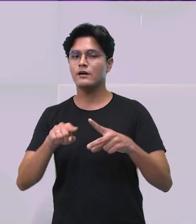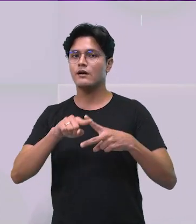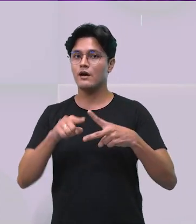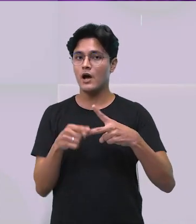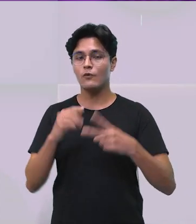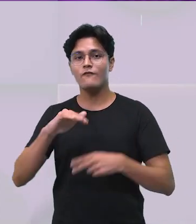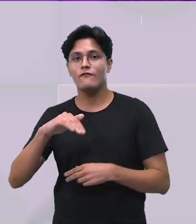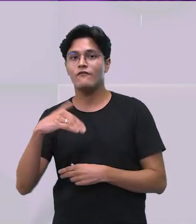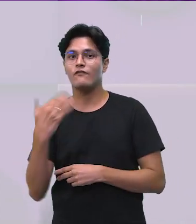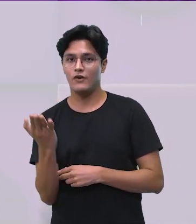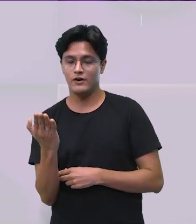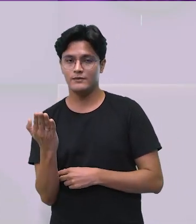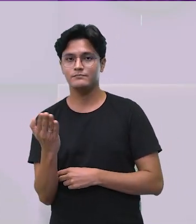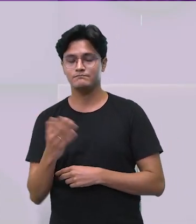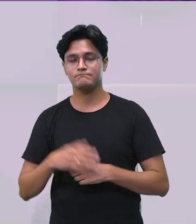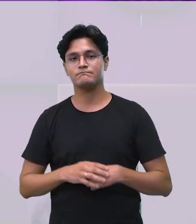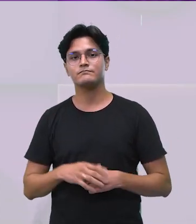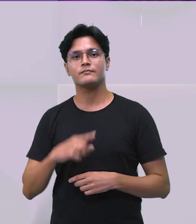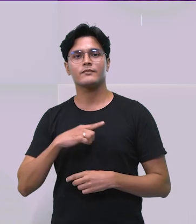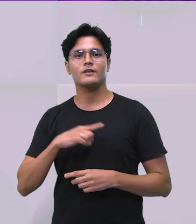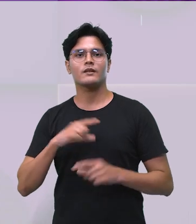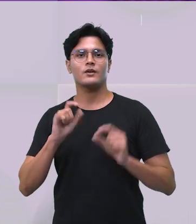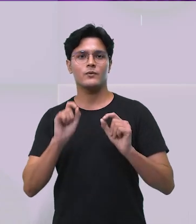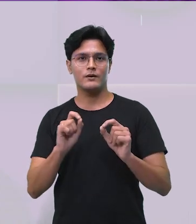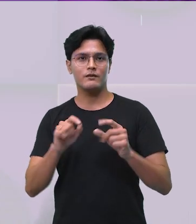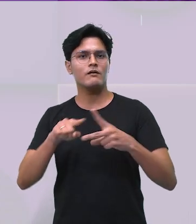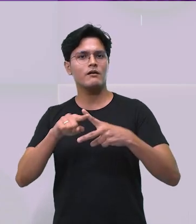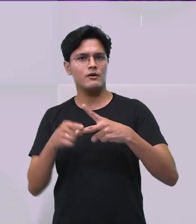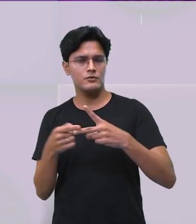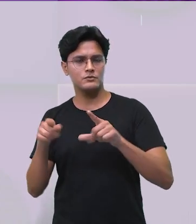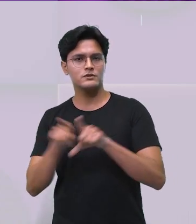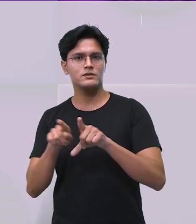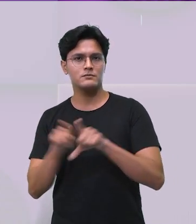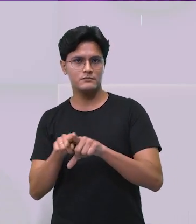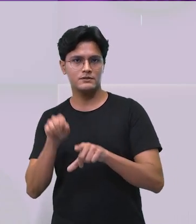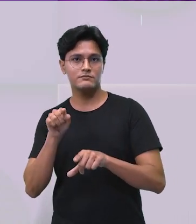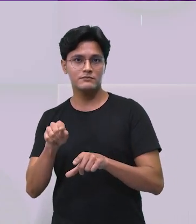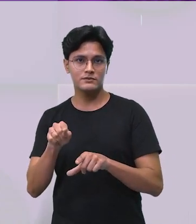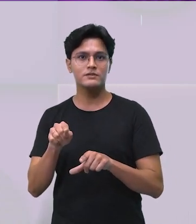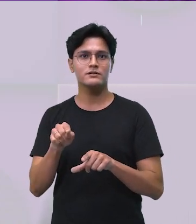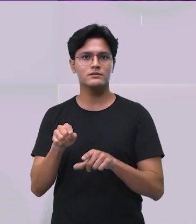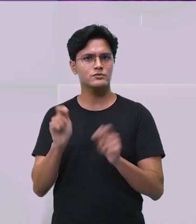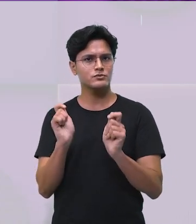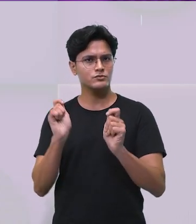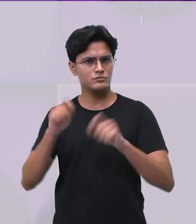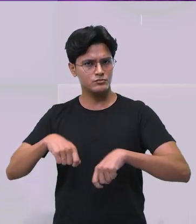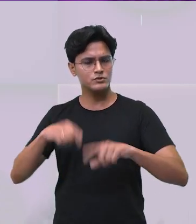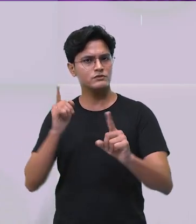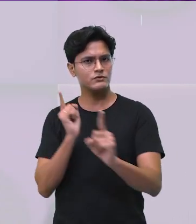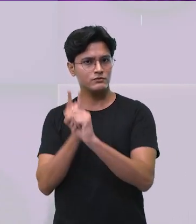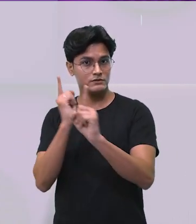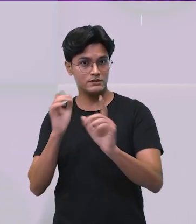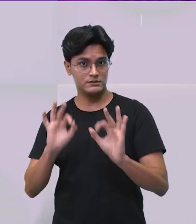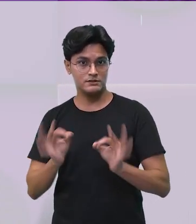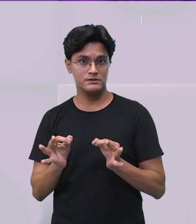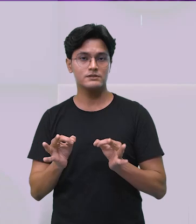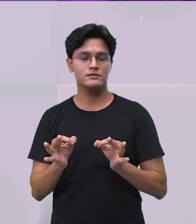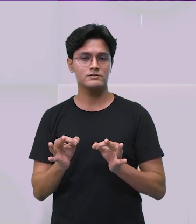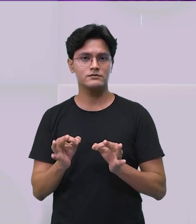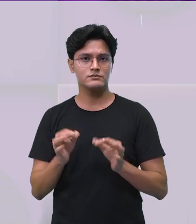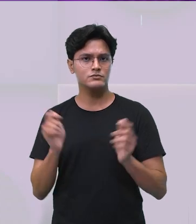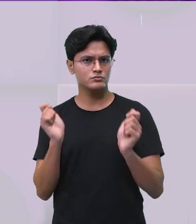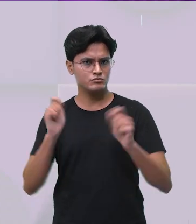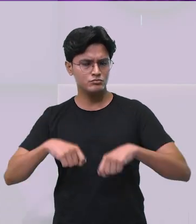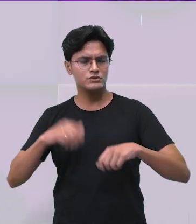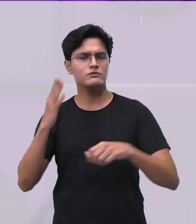na parte de fora dele existe ali um ângulo que pode ser descoberto também. A gente consegue descobrir